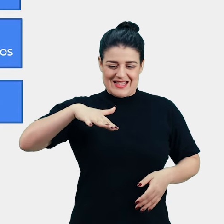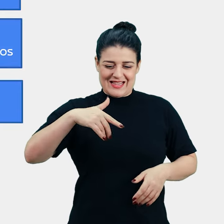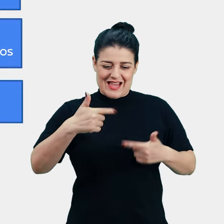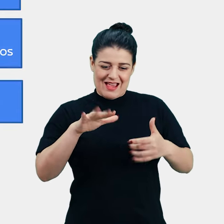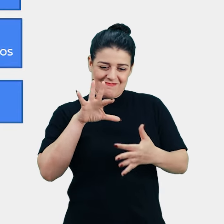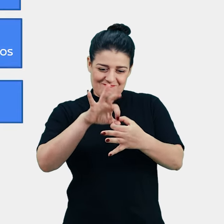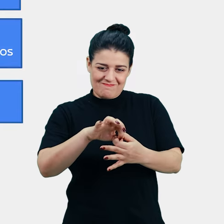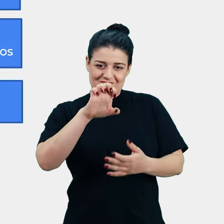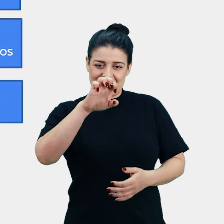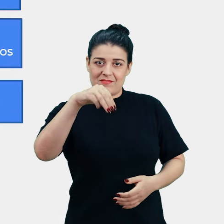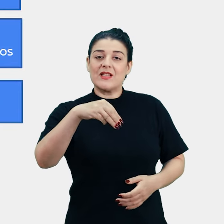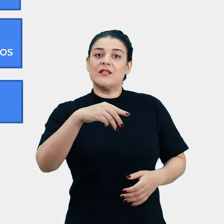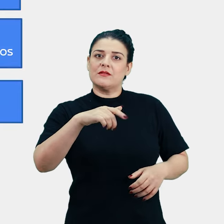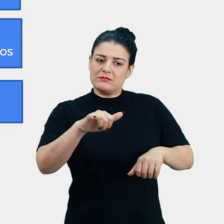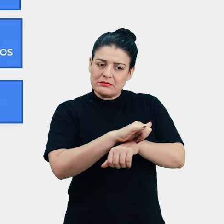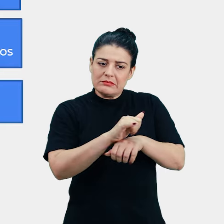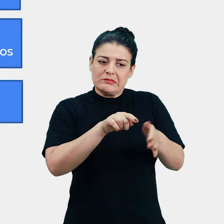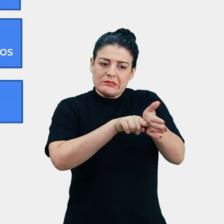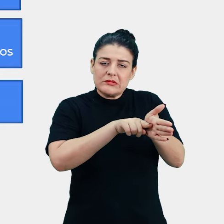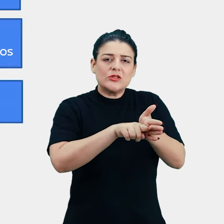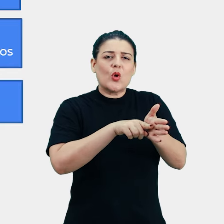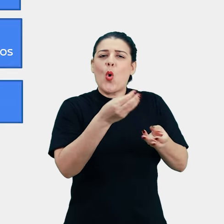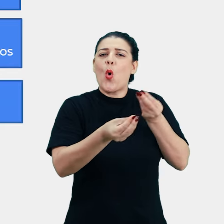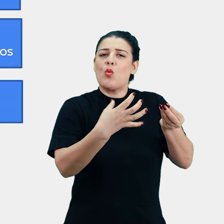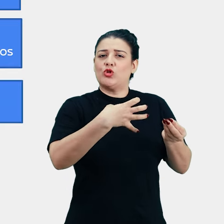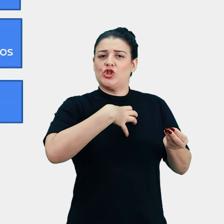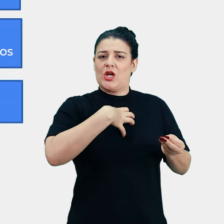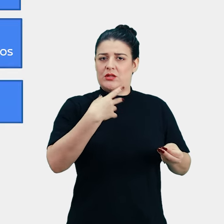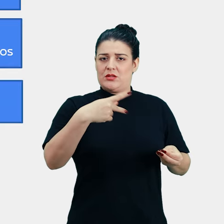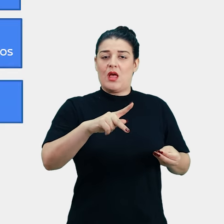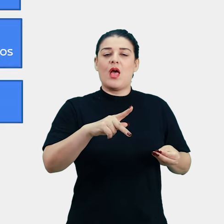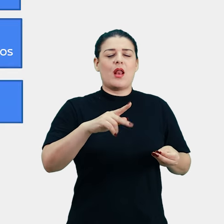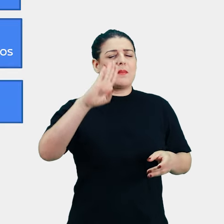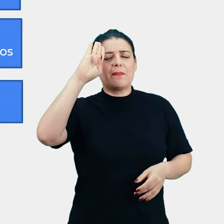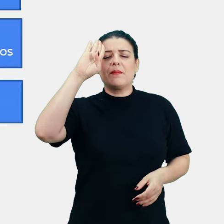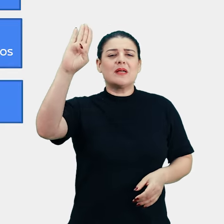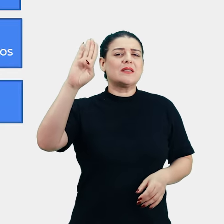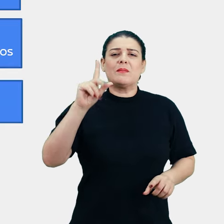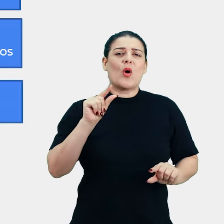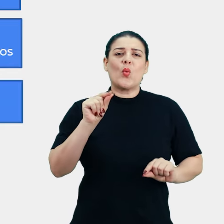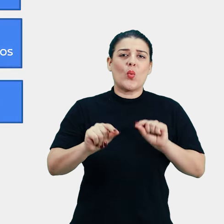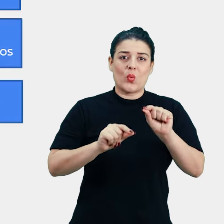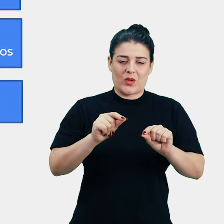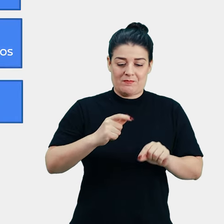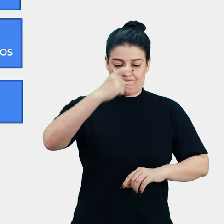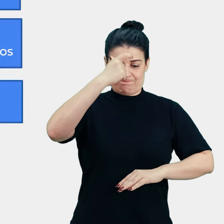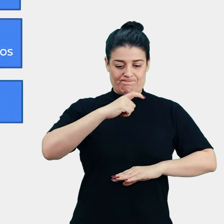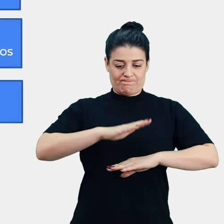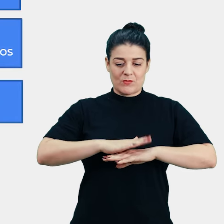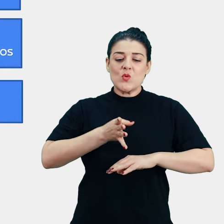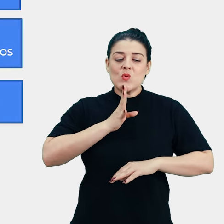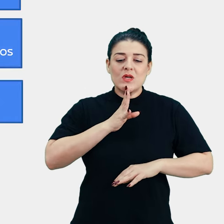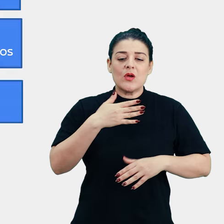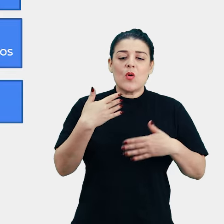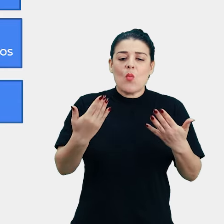massas, desenvolve esse tipo de trabalho, dependendo da forma como ele conduz, é crucial que o pesquisador conheça os